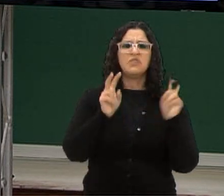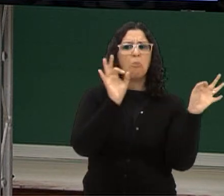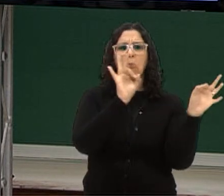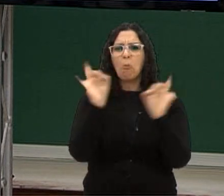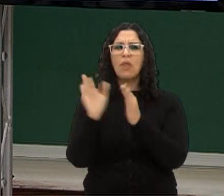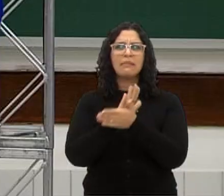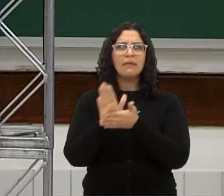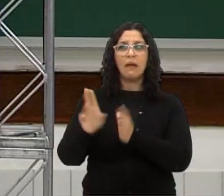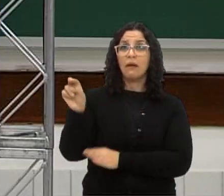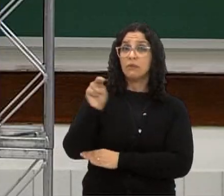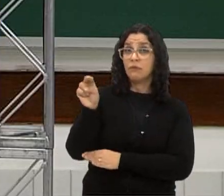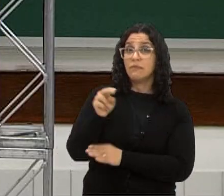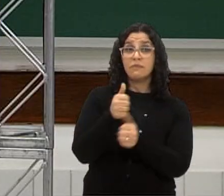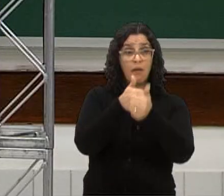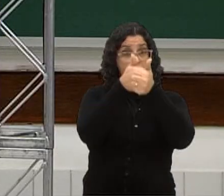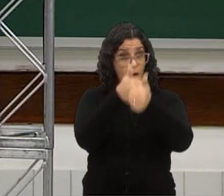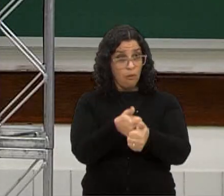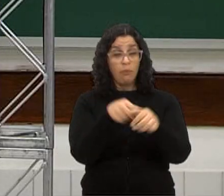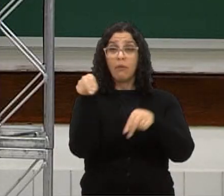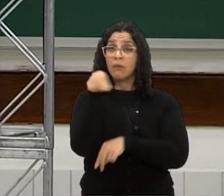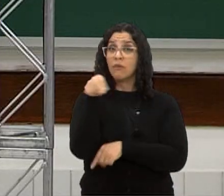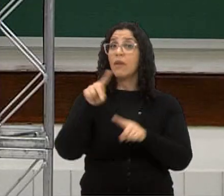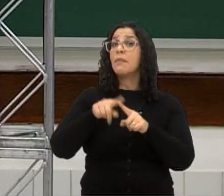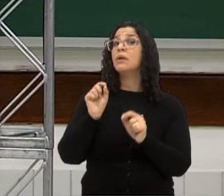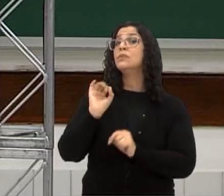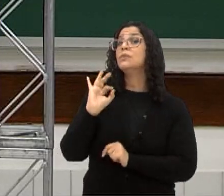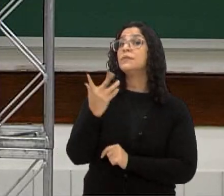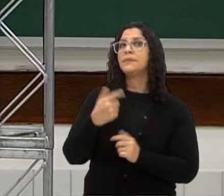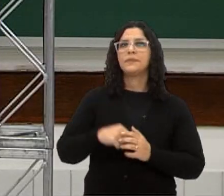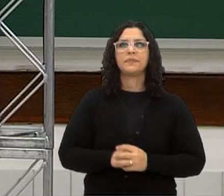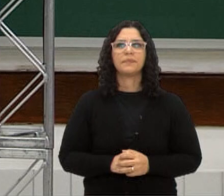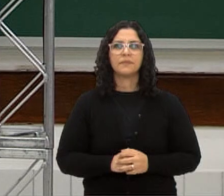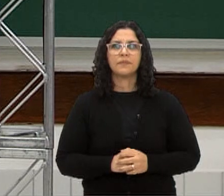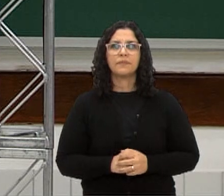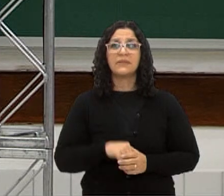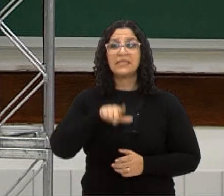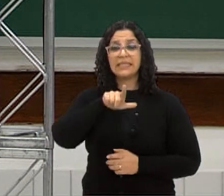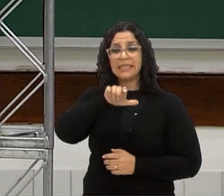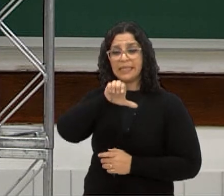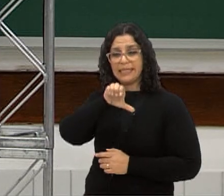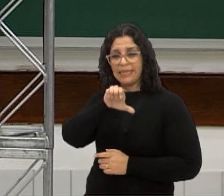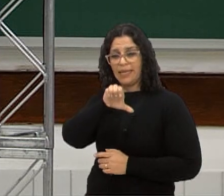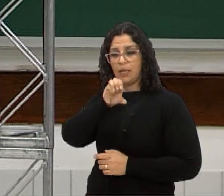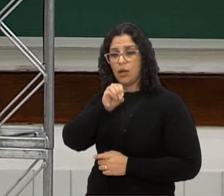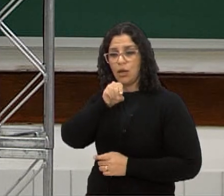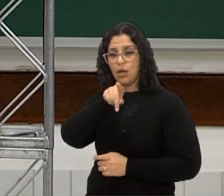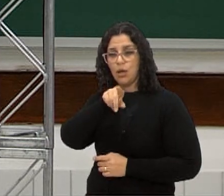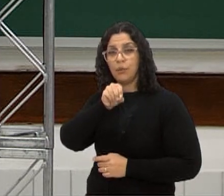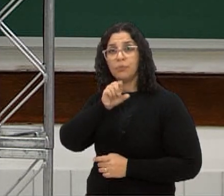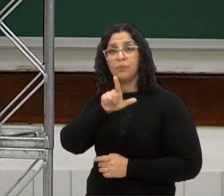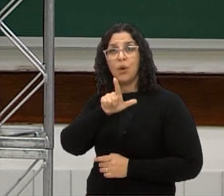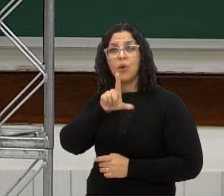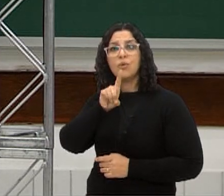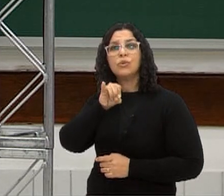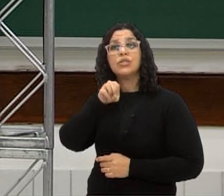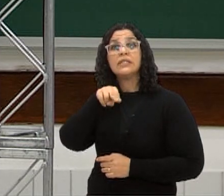novela, talvez você assista essa novela, mas o fato é que Leopoldina, a princesa Leopoldina